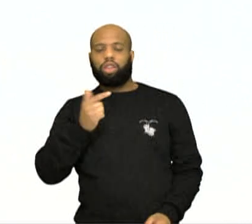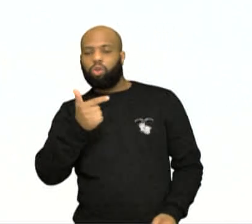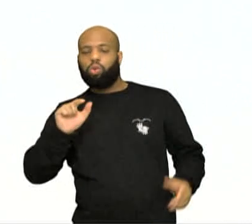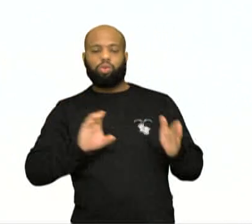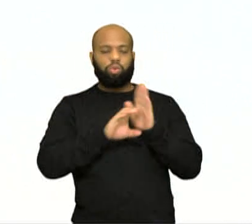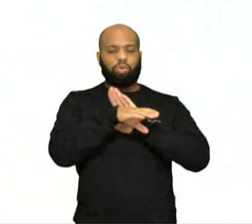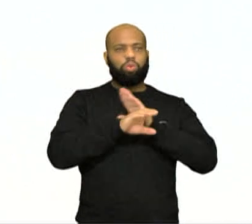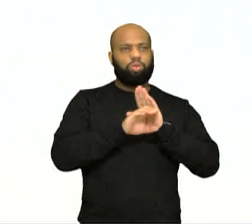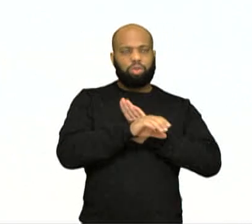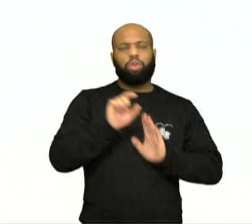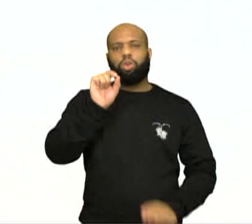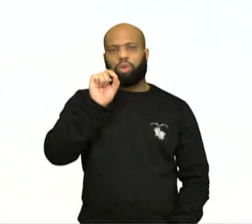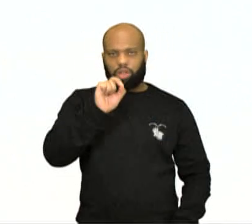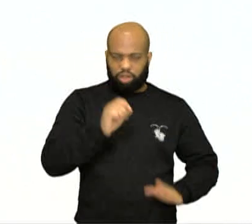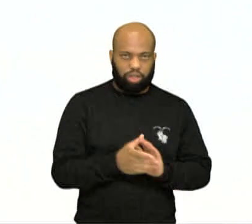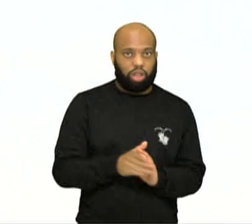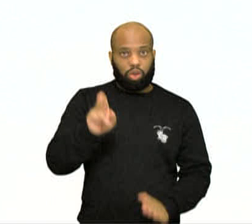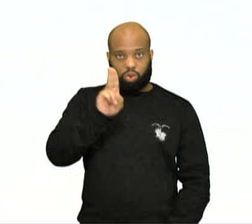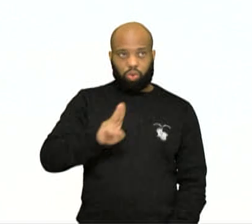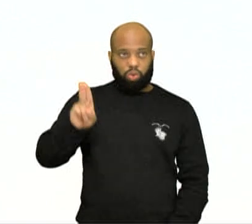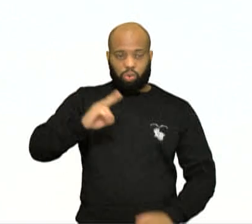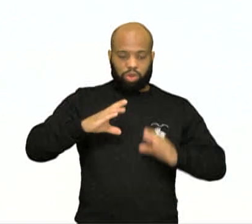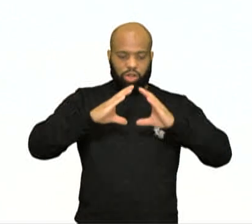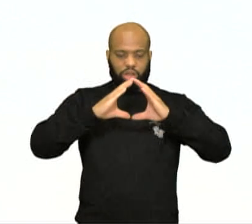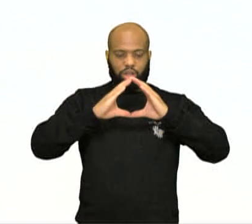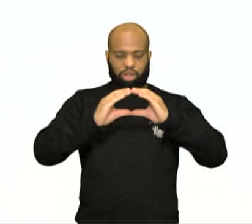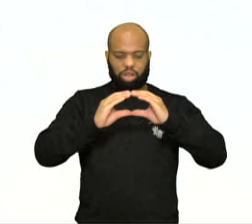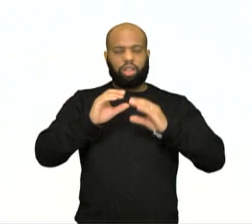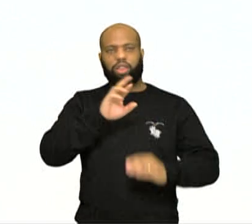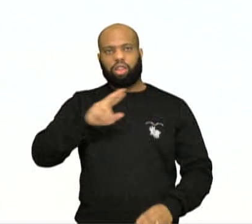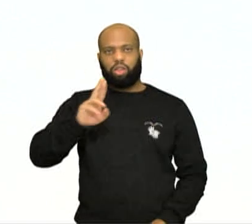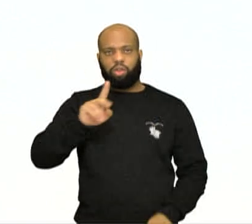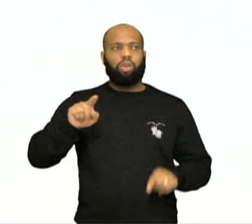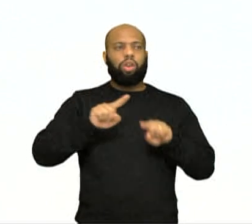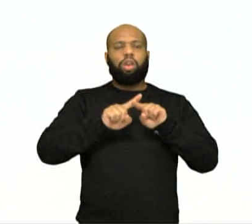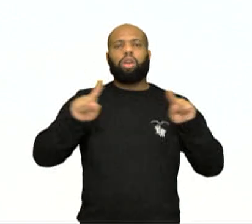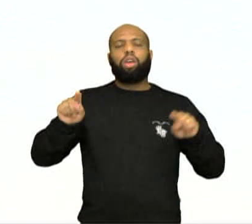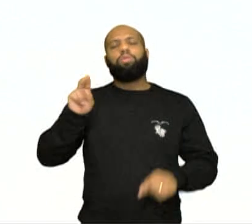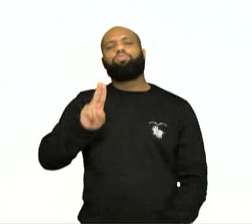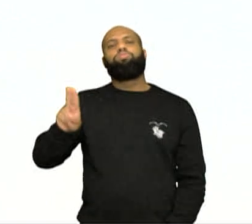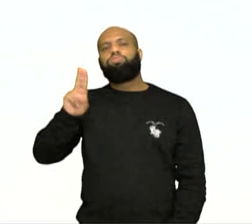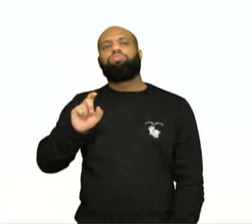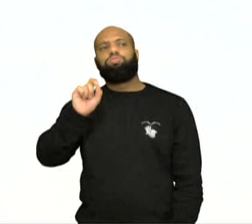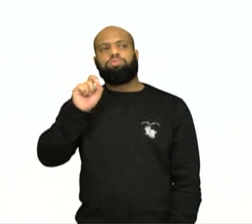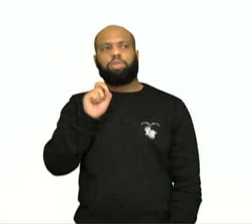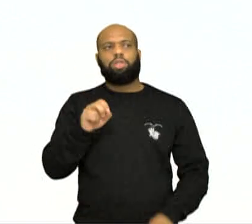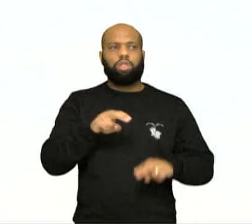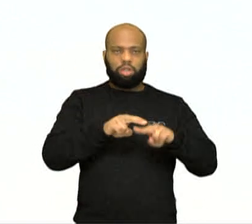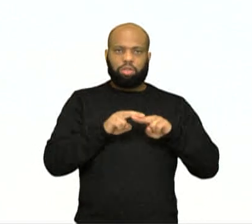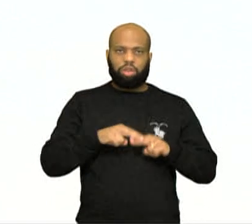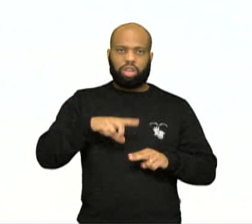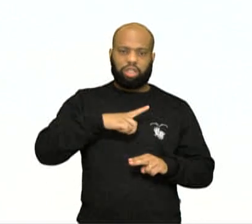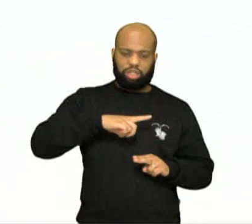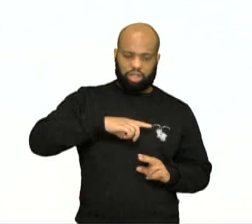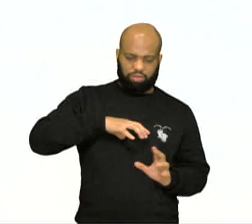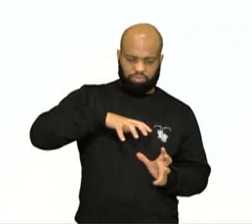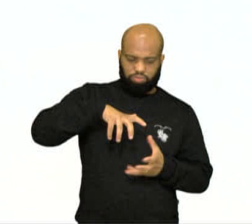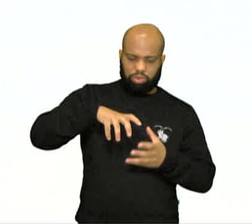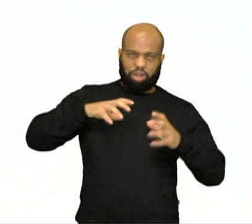em vez de usar ela como elipsoide, ela vai ter, exatamente por causa do